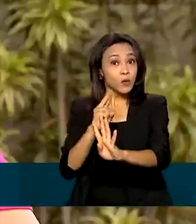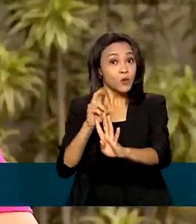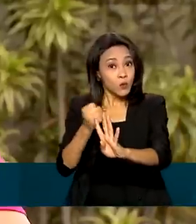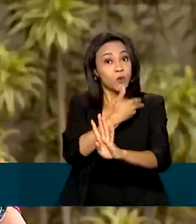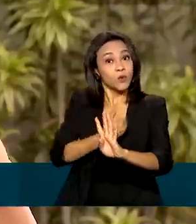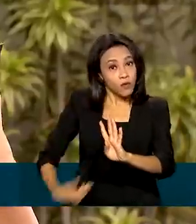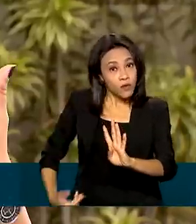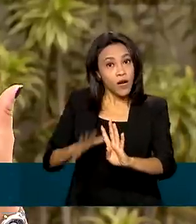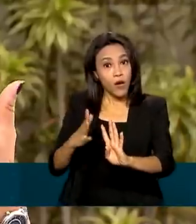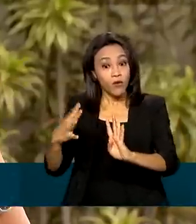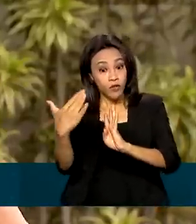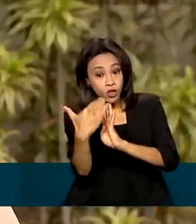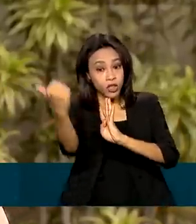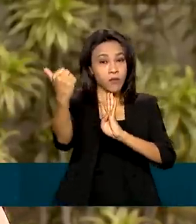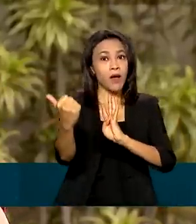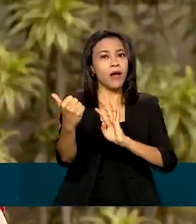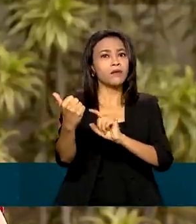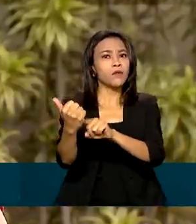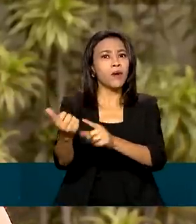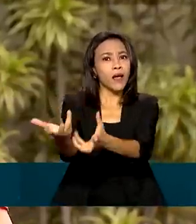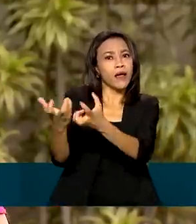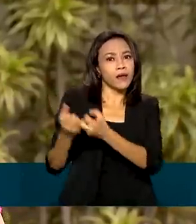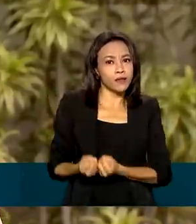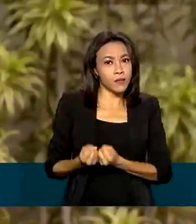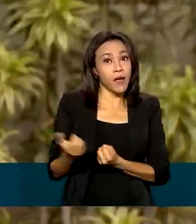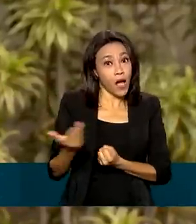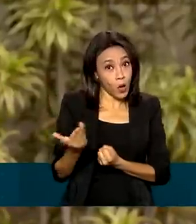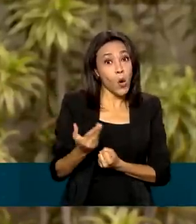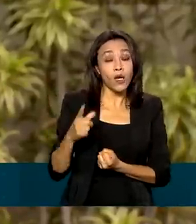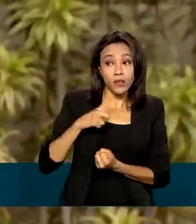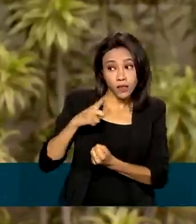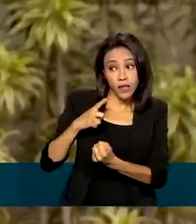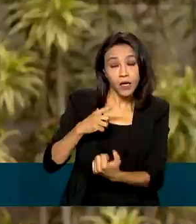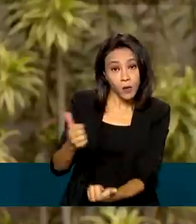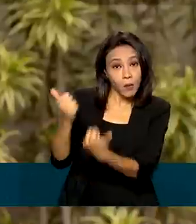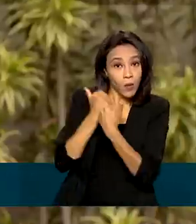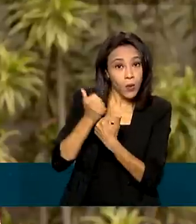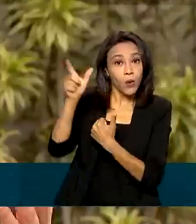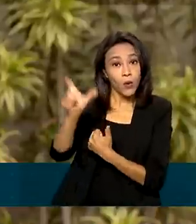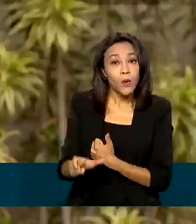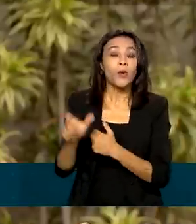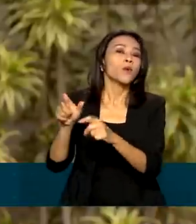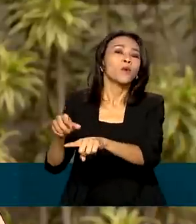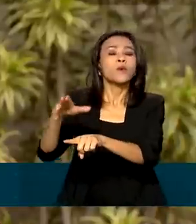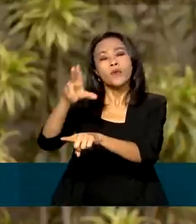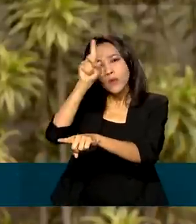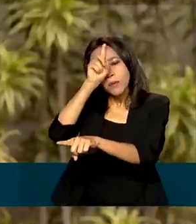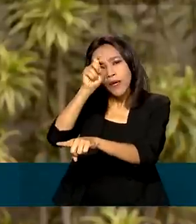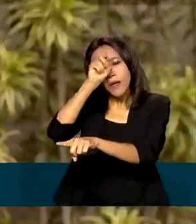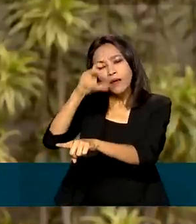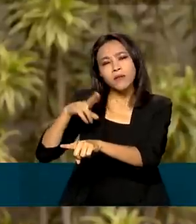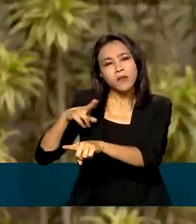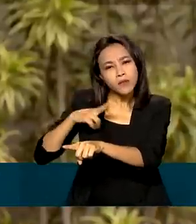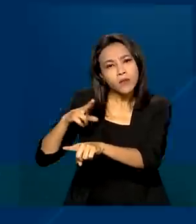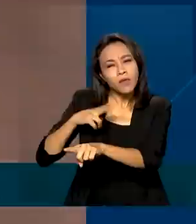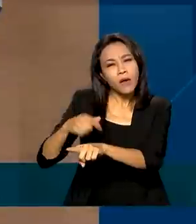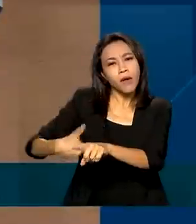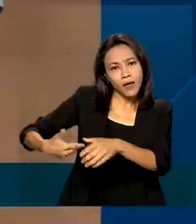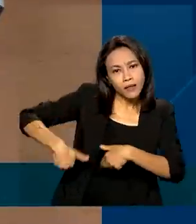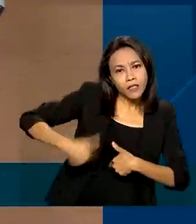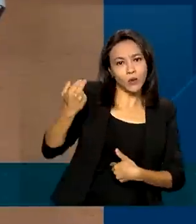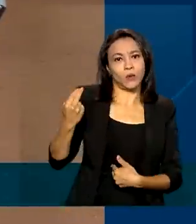diferença é que quando ele for chamado para receber o órgão vai poder contar com plano de saúde para internar e passar pela cirurgia